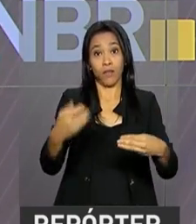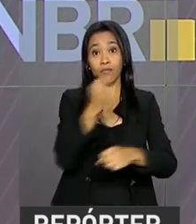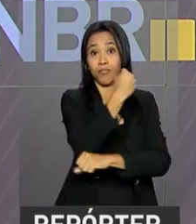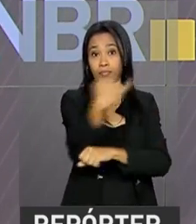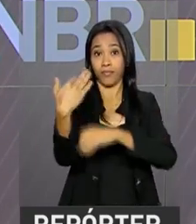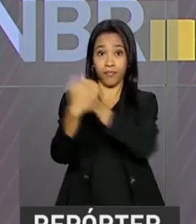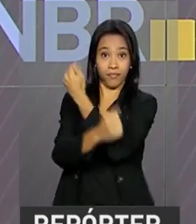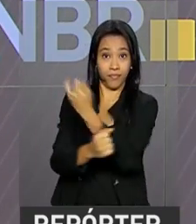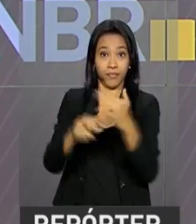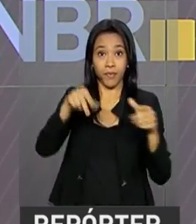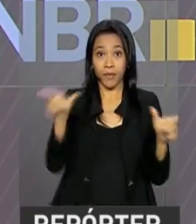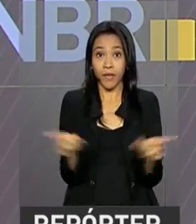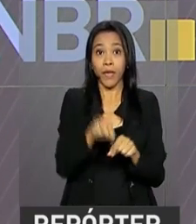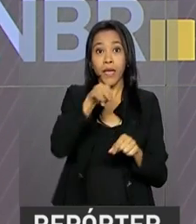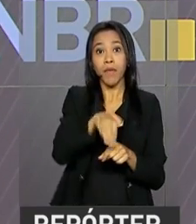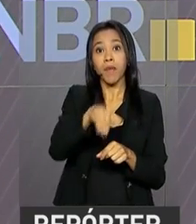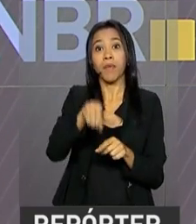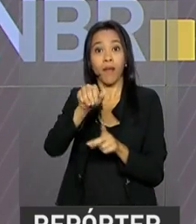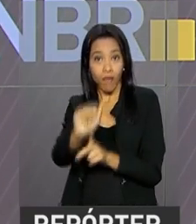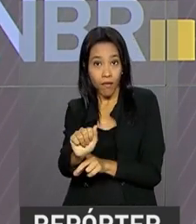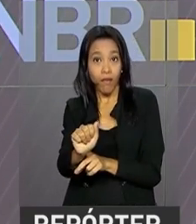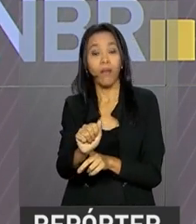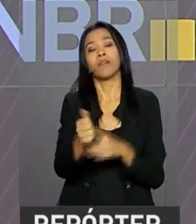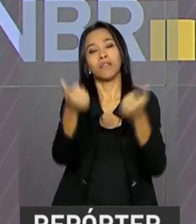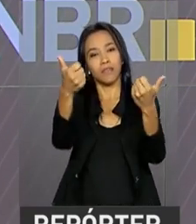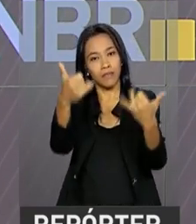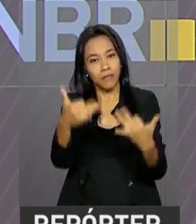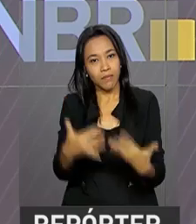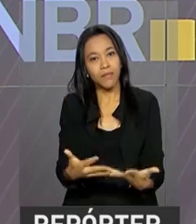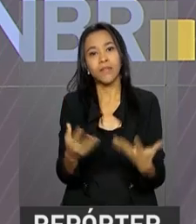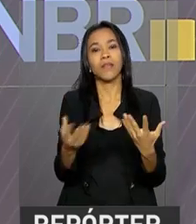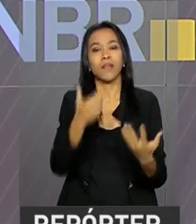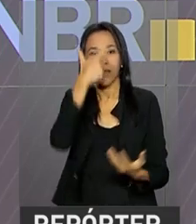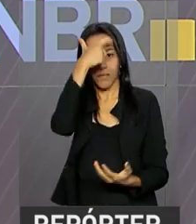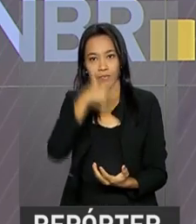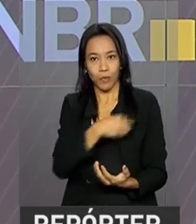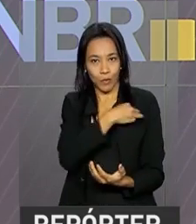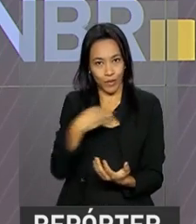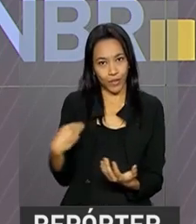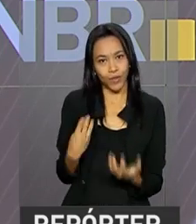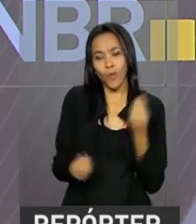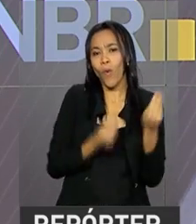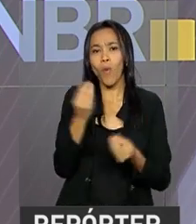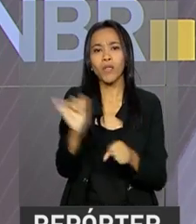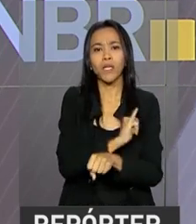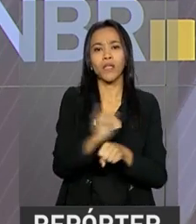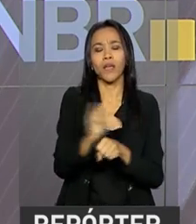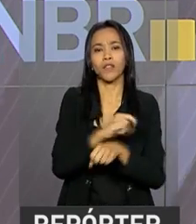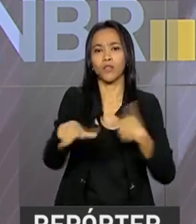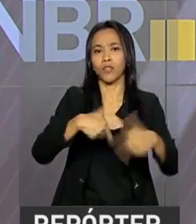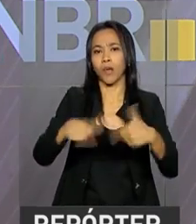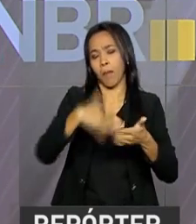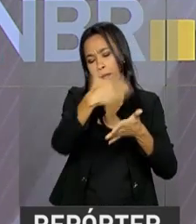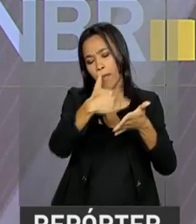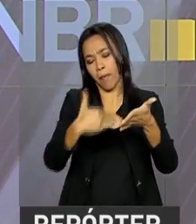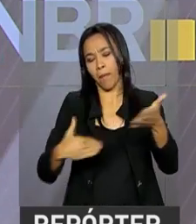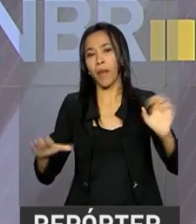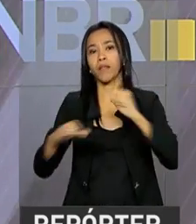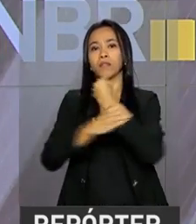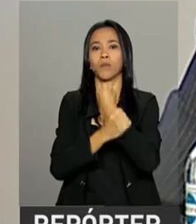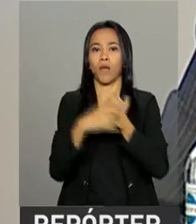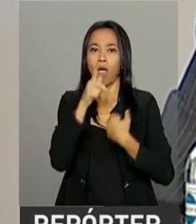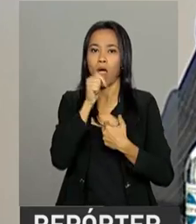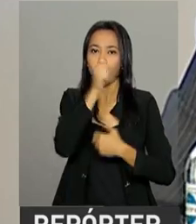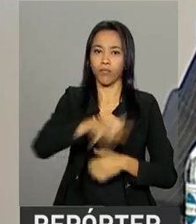encontro aqui em Brasília o ministro do meio ambiente sarnei filho destacou as ações do governo para garantir o acesso à